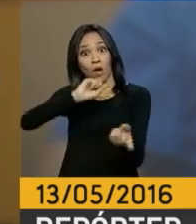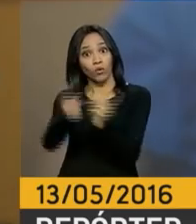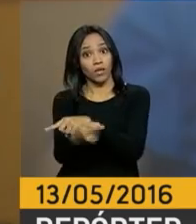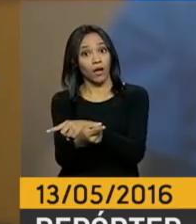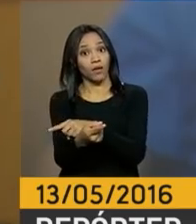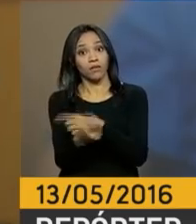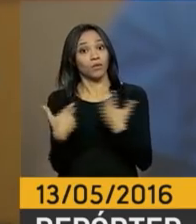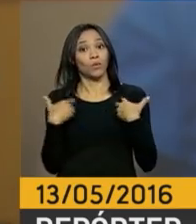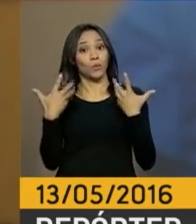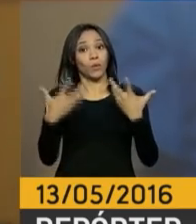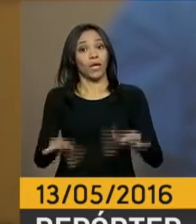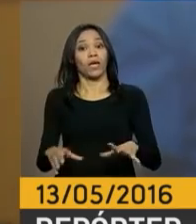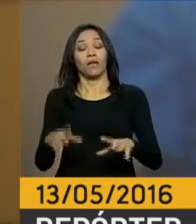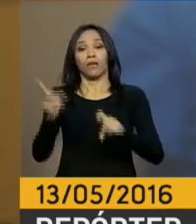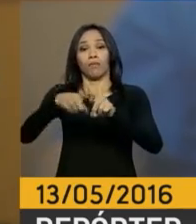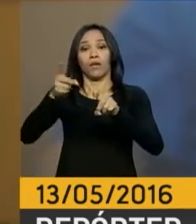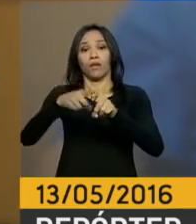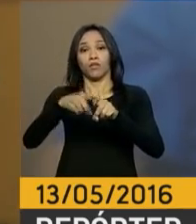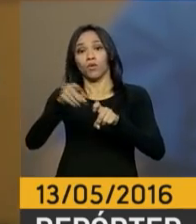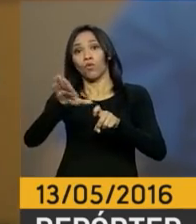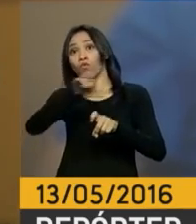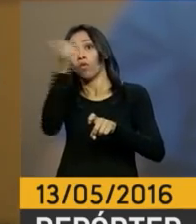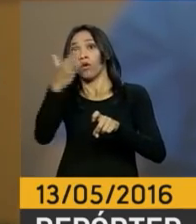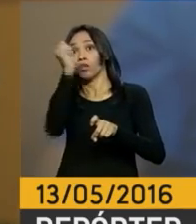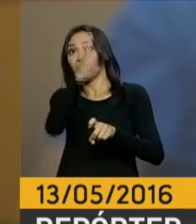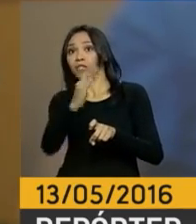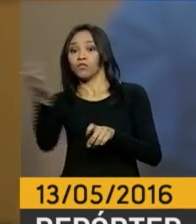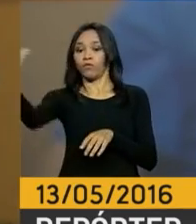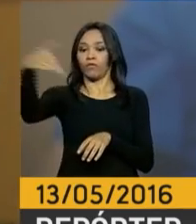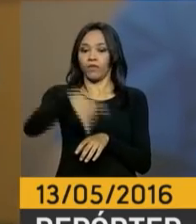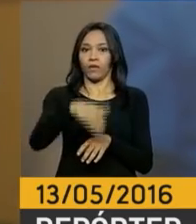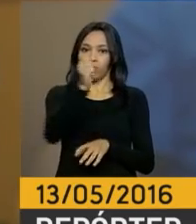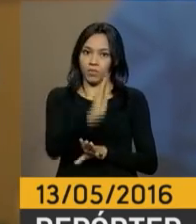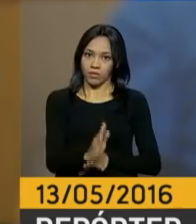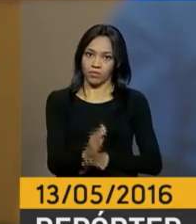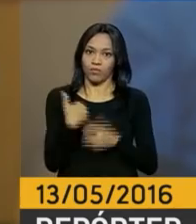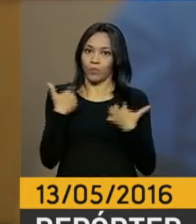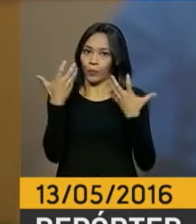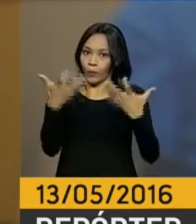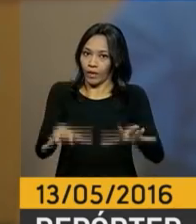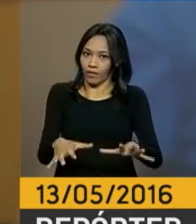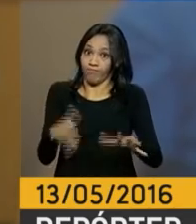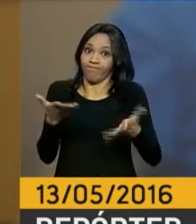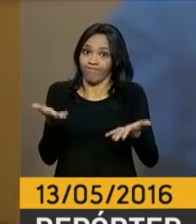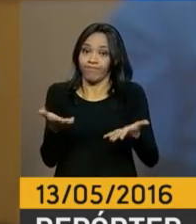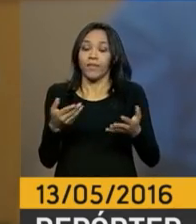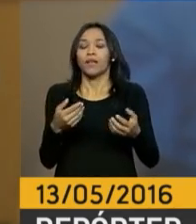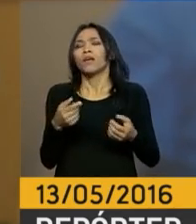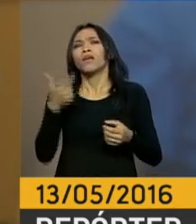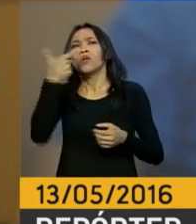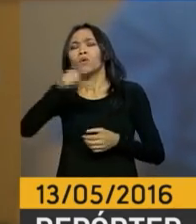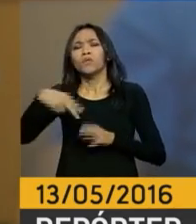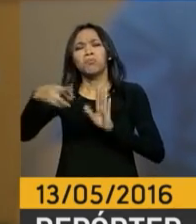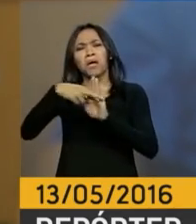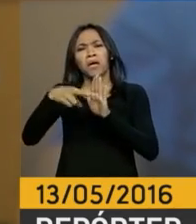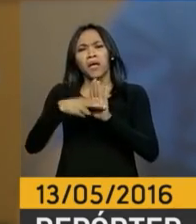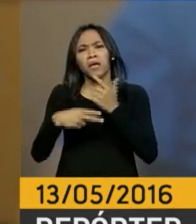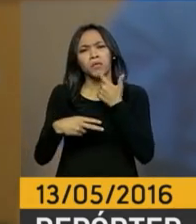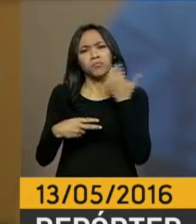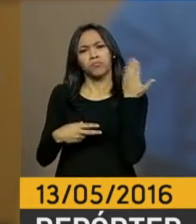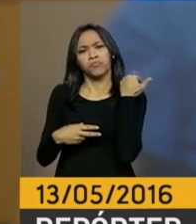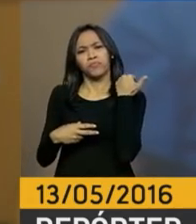participação de estrangeiros sim e aí eh contrárias inclusive a medida que foi feita recentemente pelo pelo